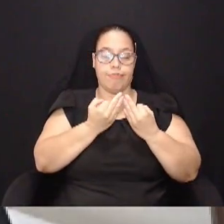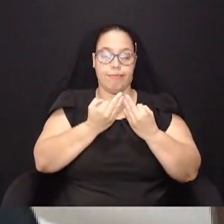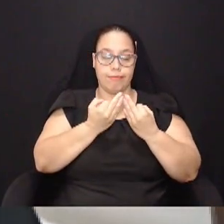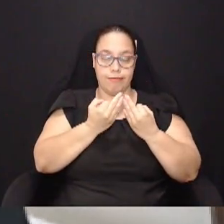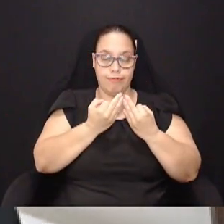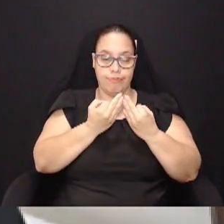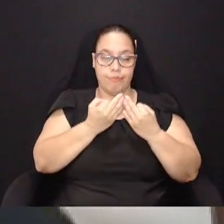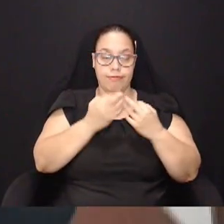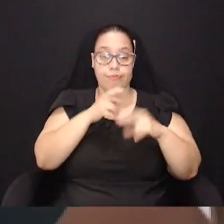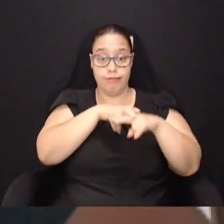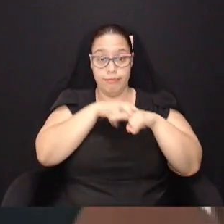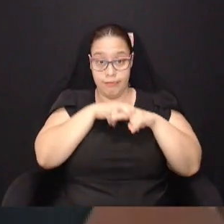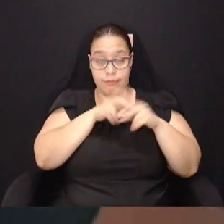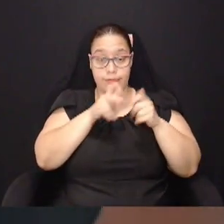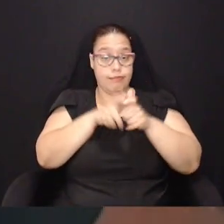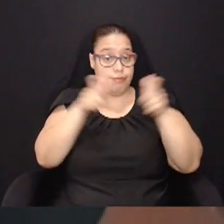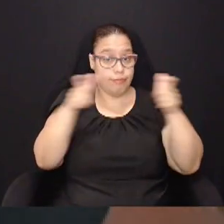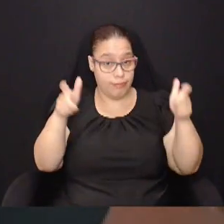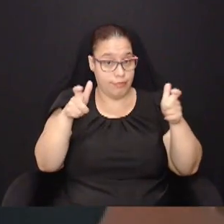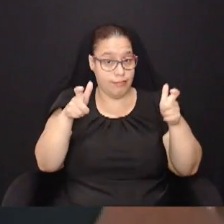vem aumentando a cada dia